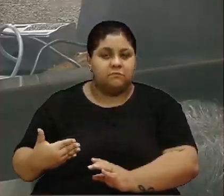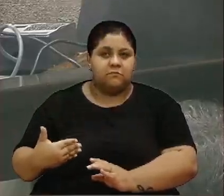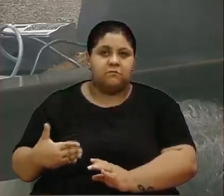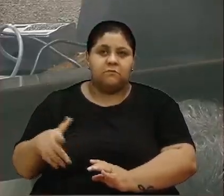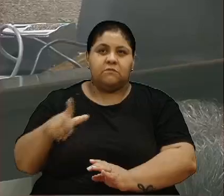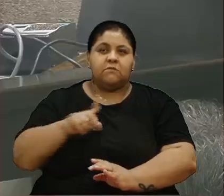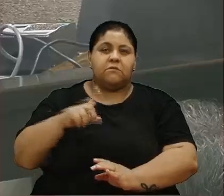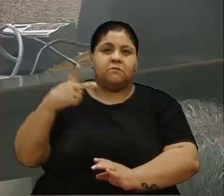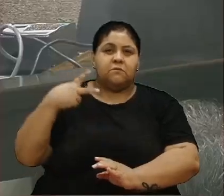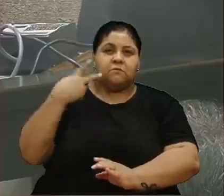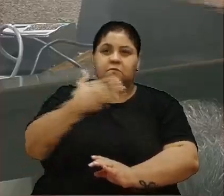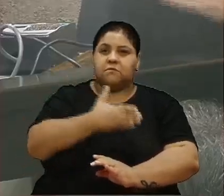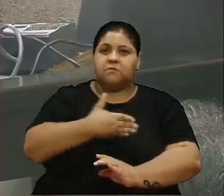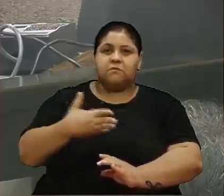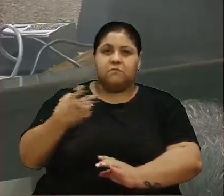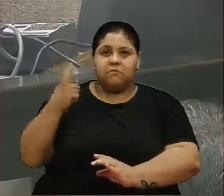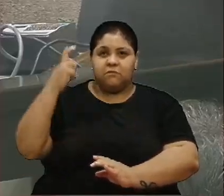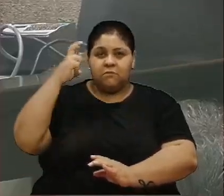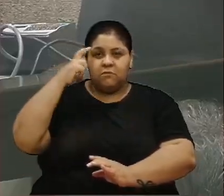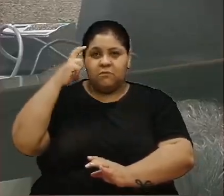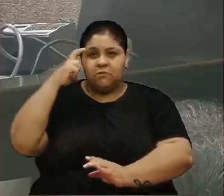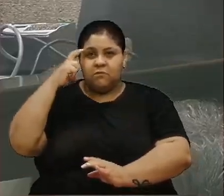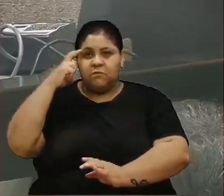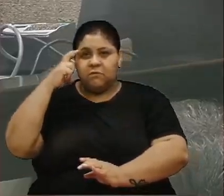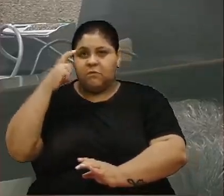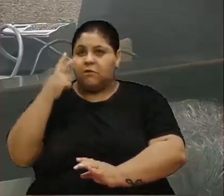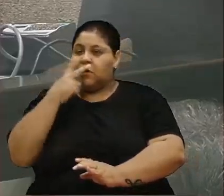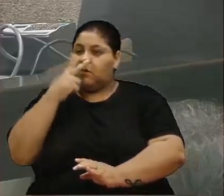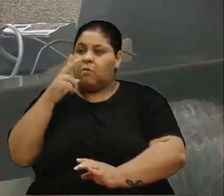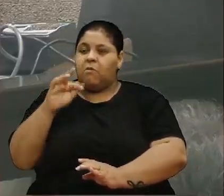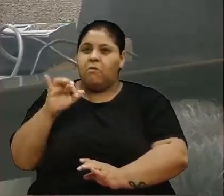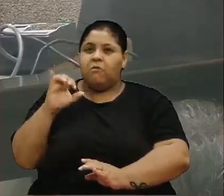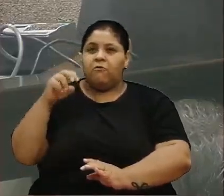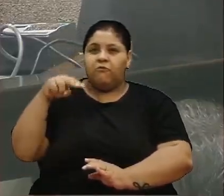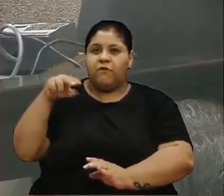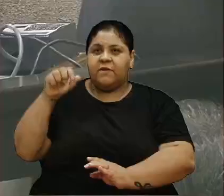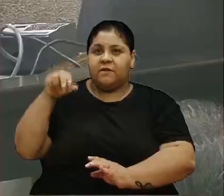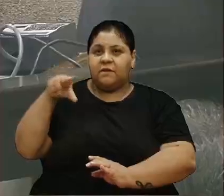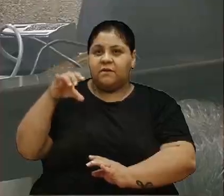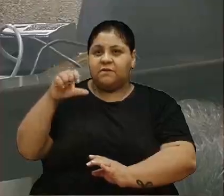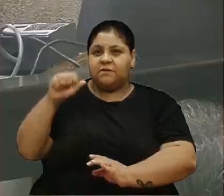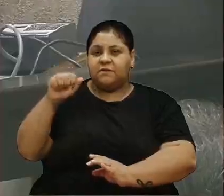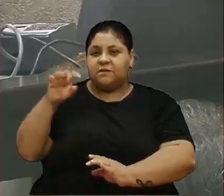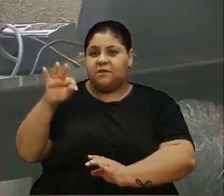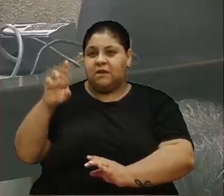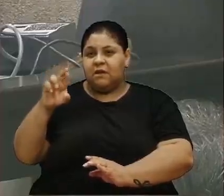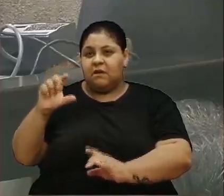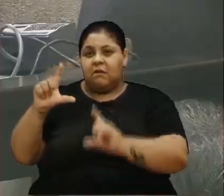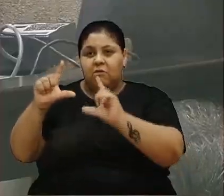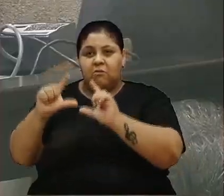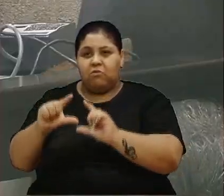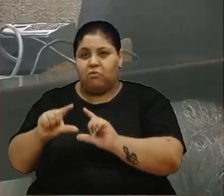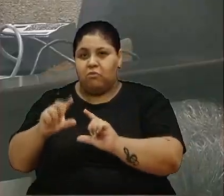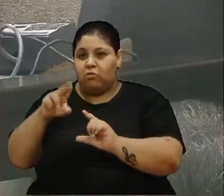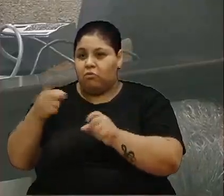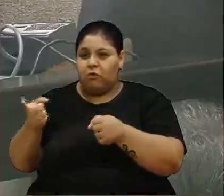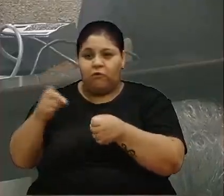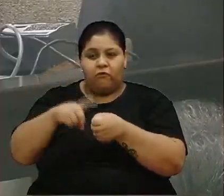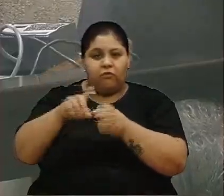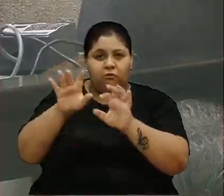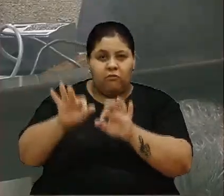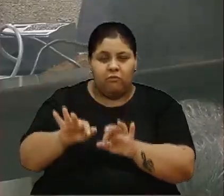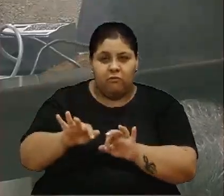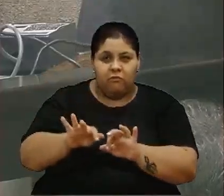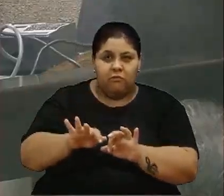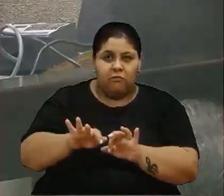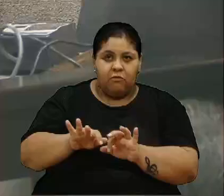temos as políticas públicas da cultura, que é estilo Financiarte, ele é reduzido, nunca mais volta e acabamos. E daí